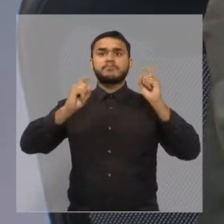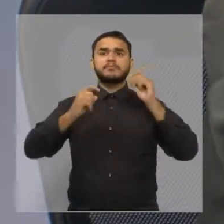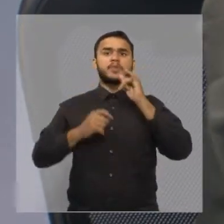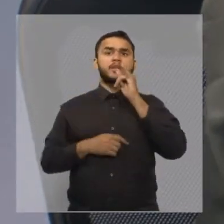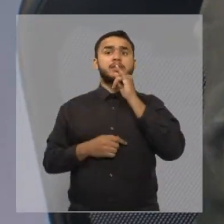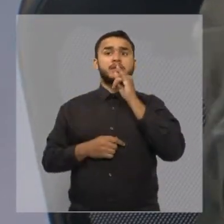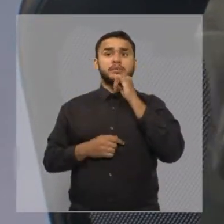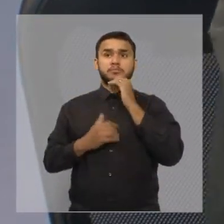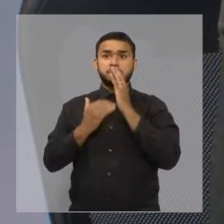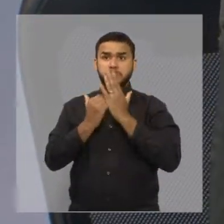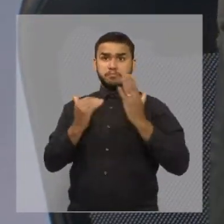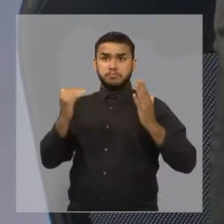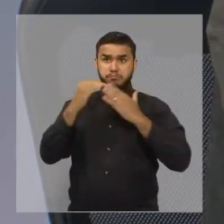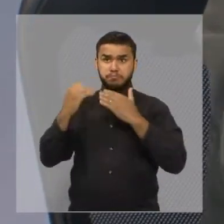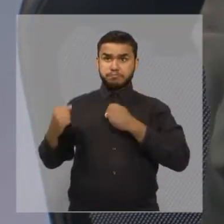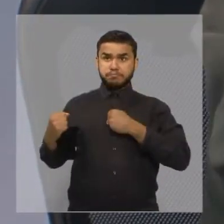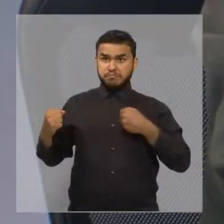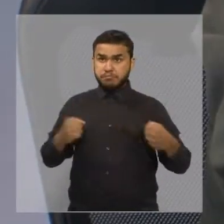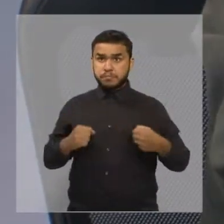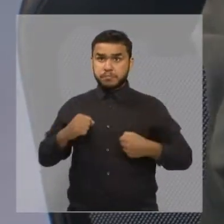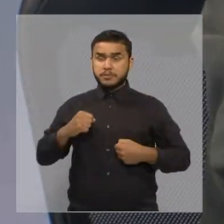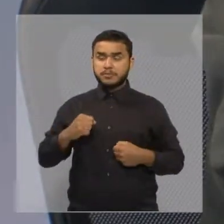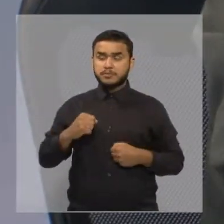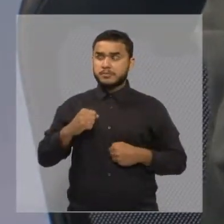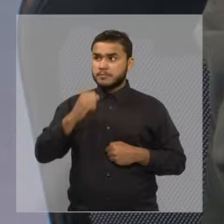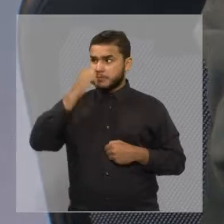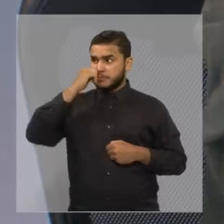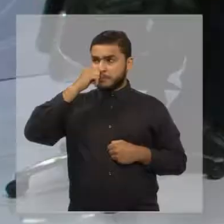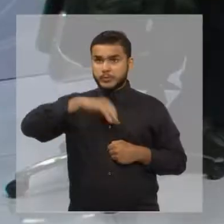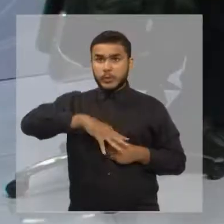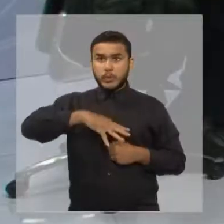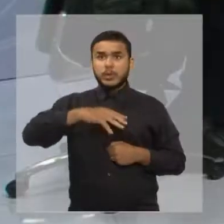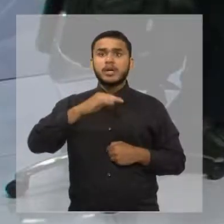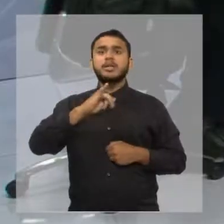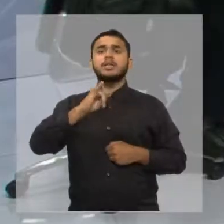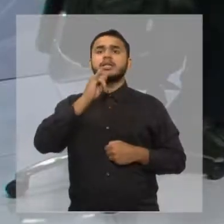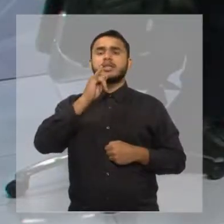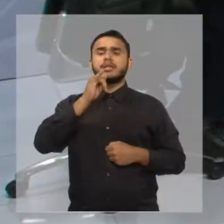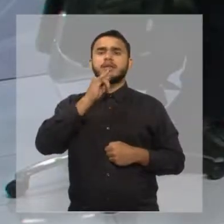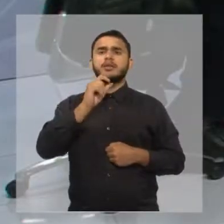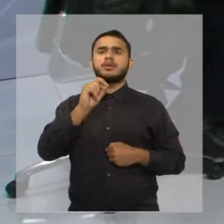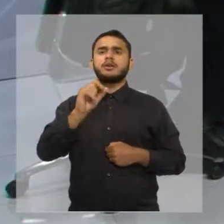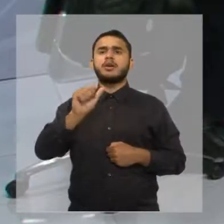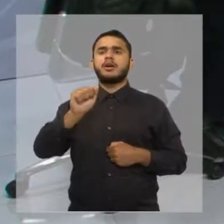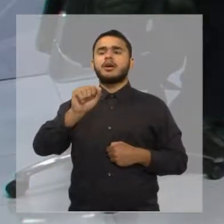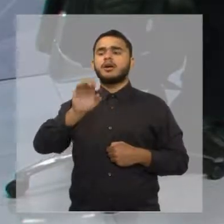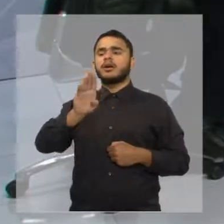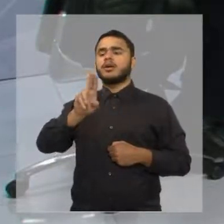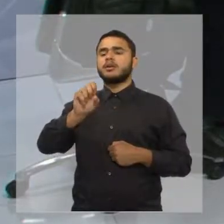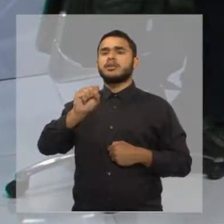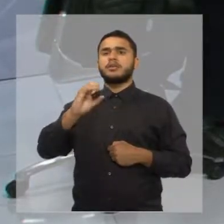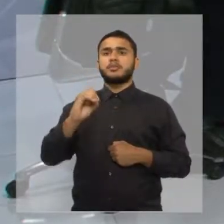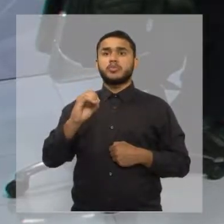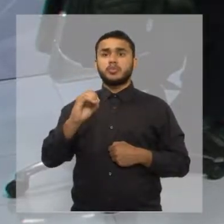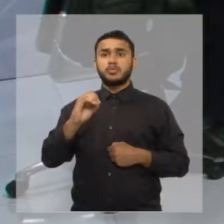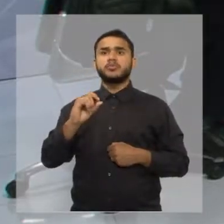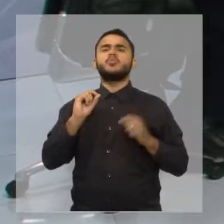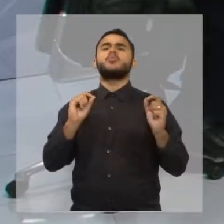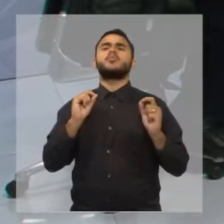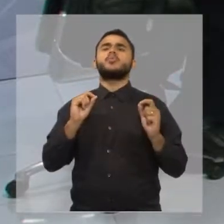abuso de autoridade e extrapola isso para a sociedade como um todo, né, o que a gente tem de abuso de autoridade com relação às classes mais empobrecidas é algo